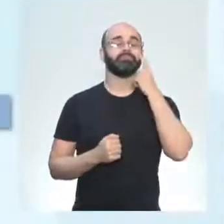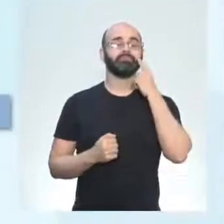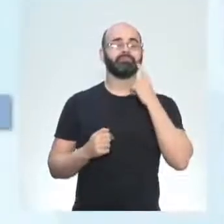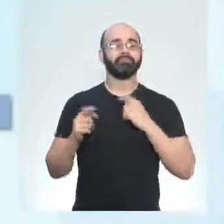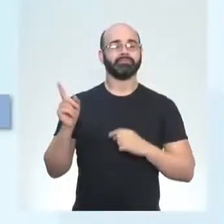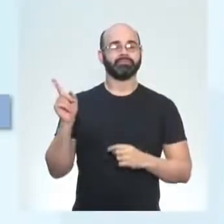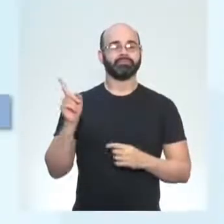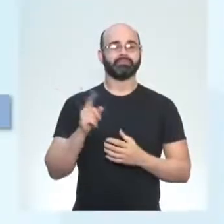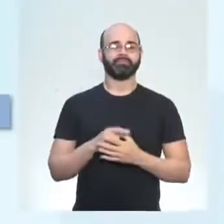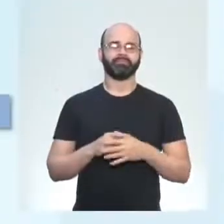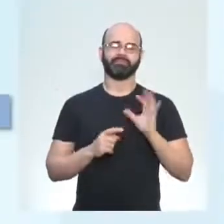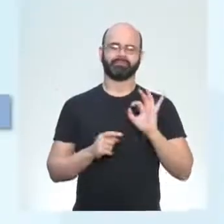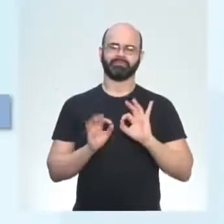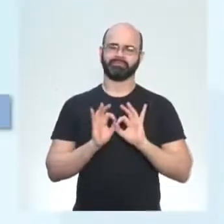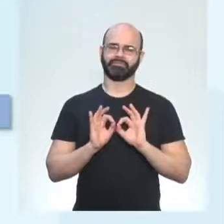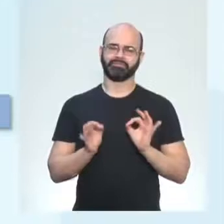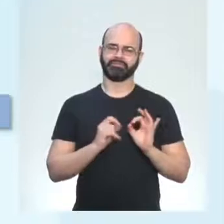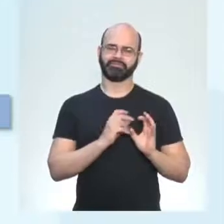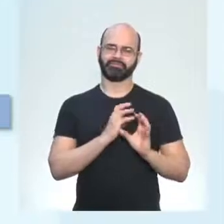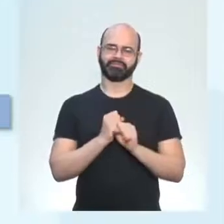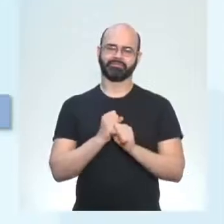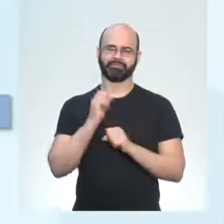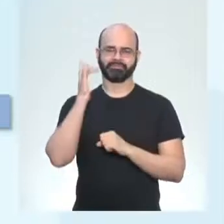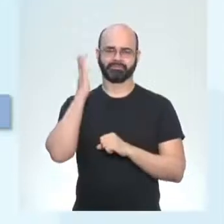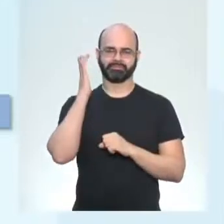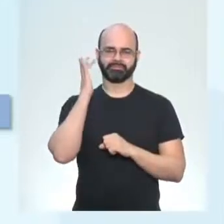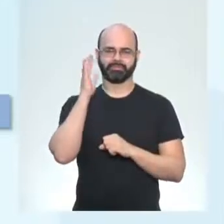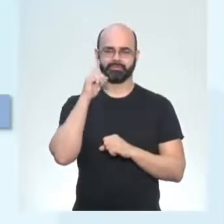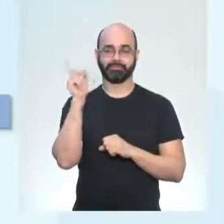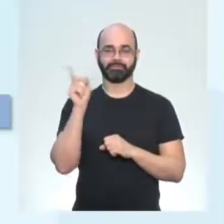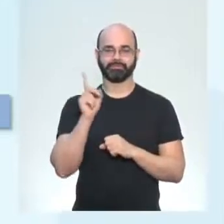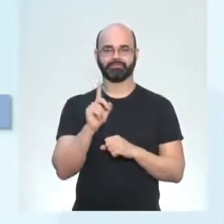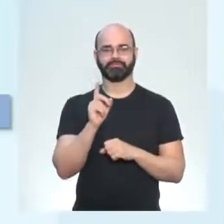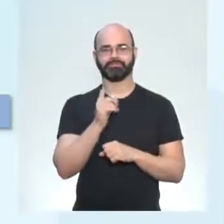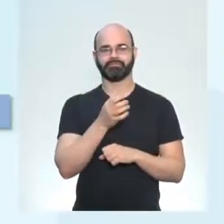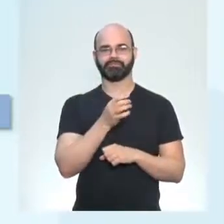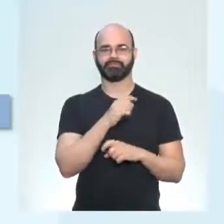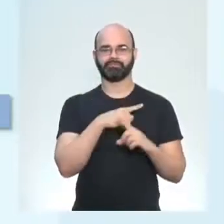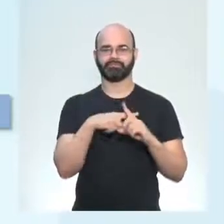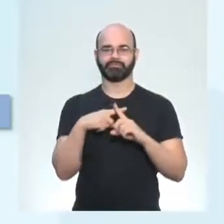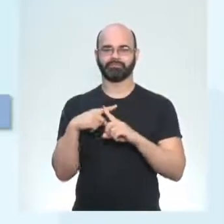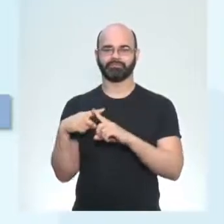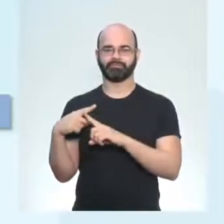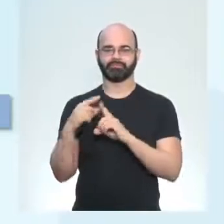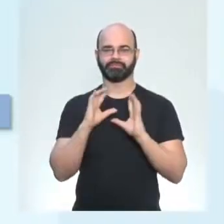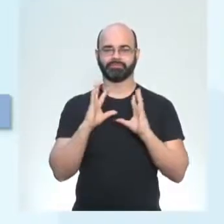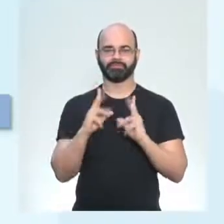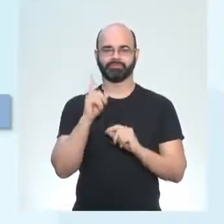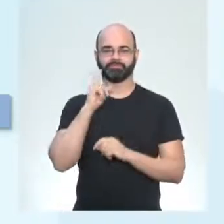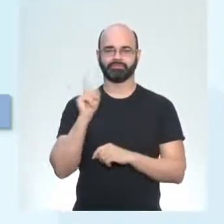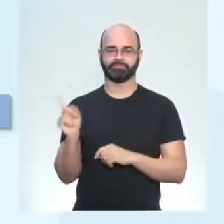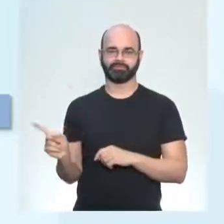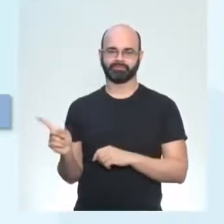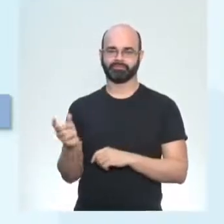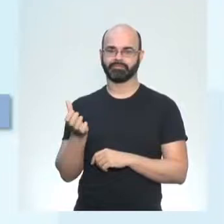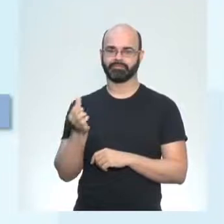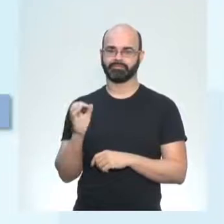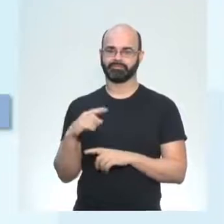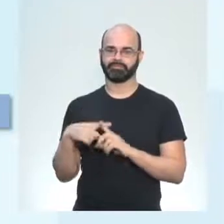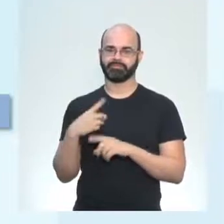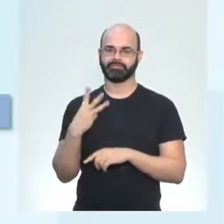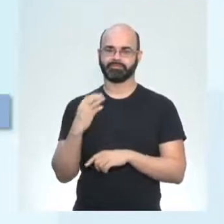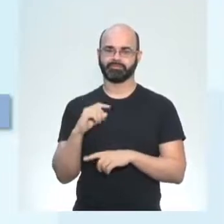tranquilo, é uma multiplicação assim bem sumária mesmo, né? A gente vai lá e faz a multiplicação de todos eles. 60 vezes